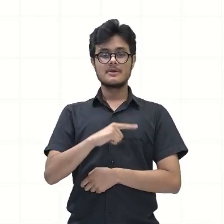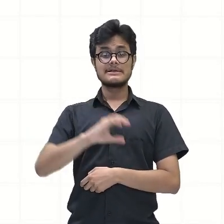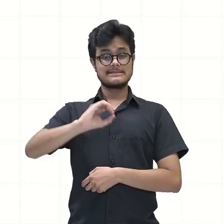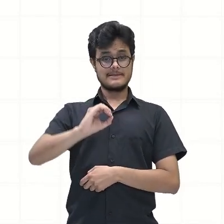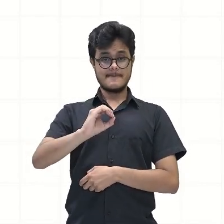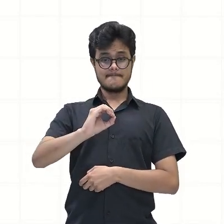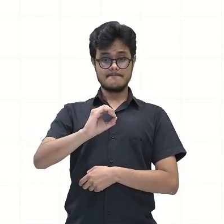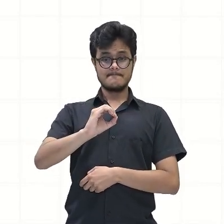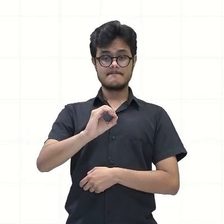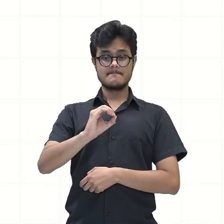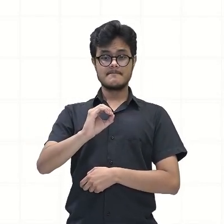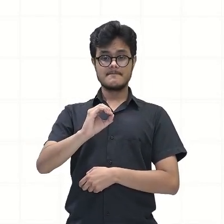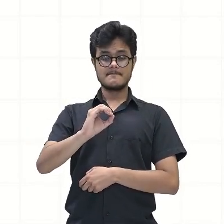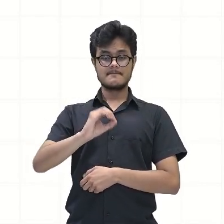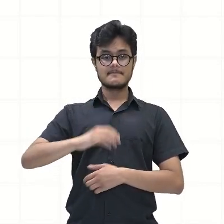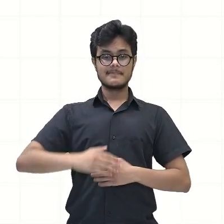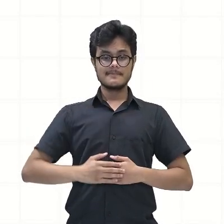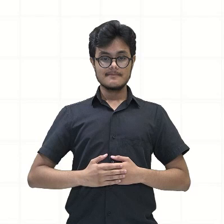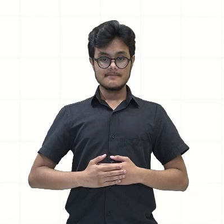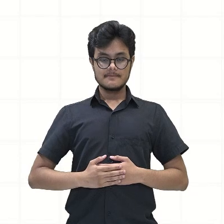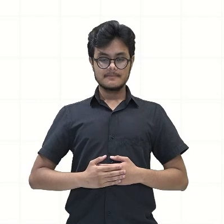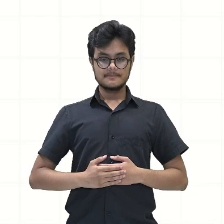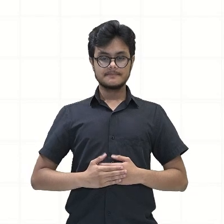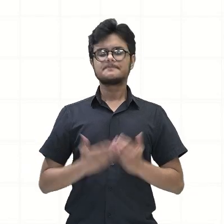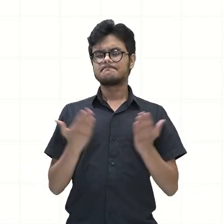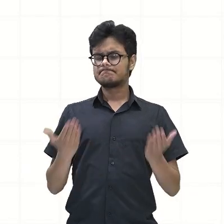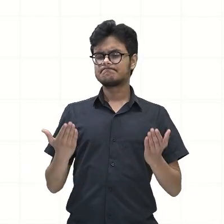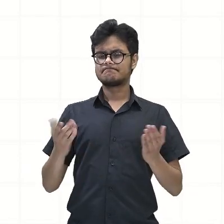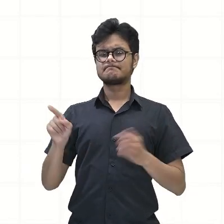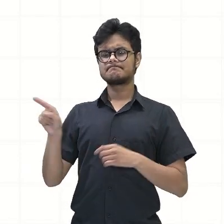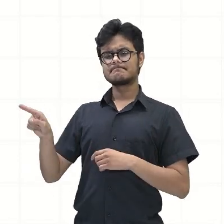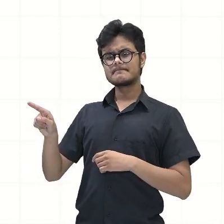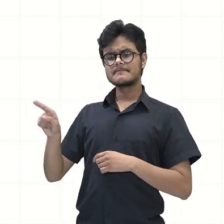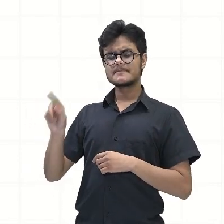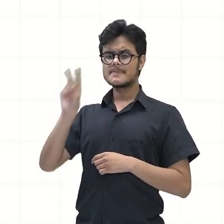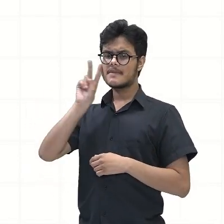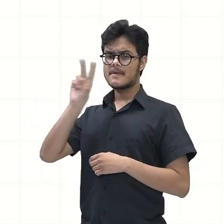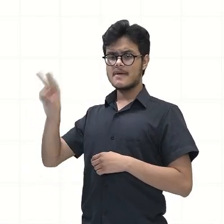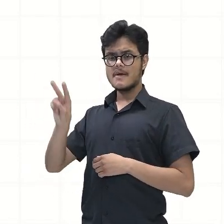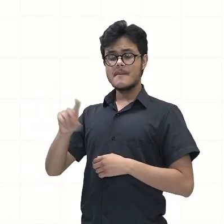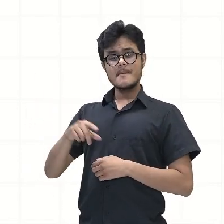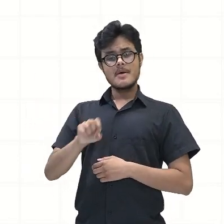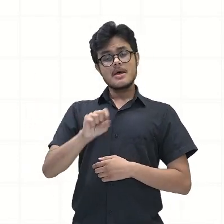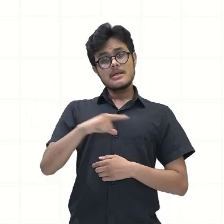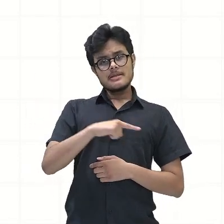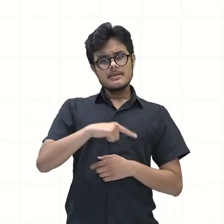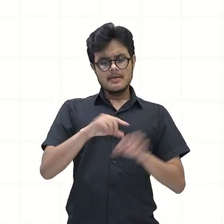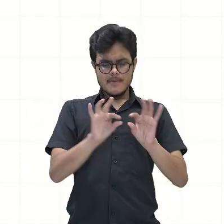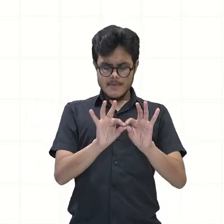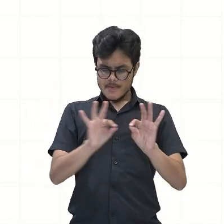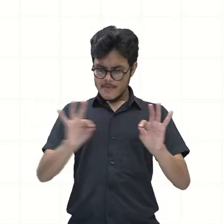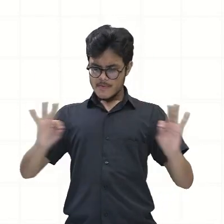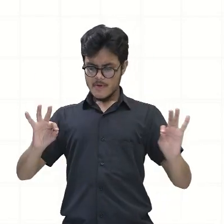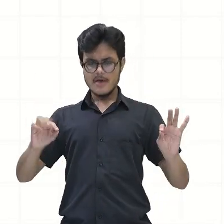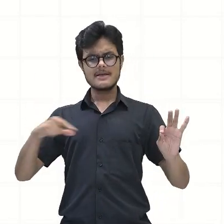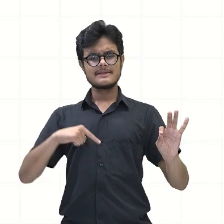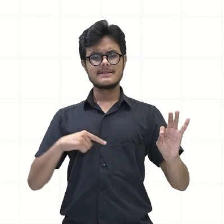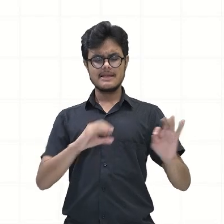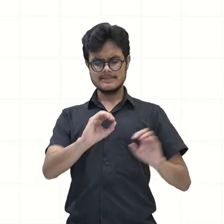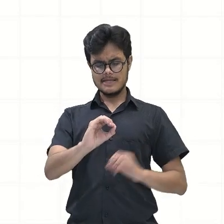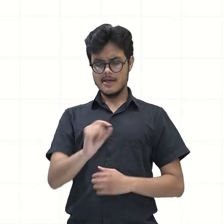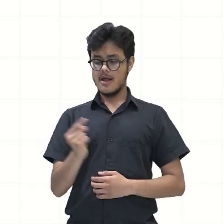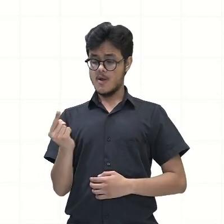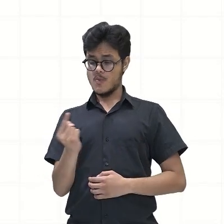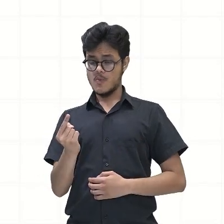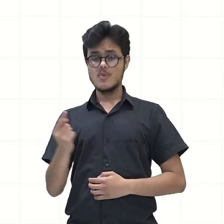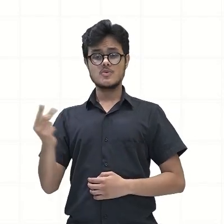ponto zero. E aí vocês estão vendo que nas retas tem números, né? No eixo do X, que